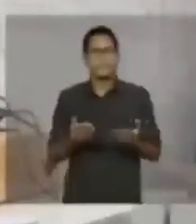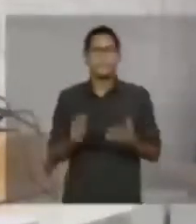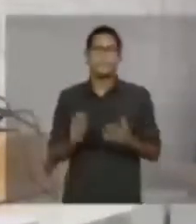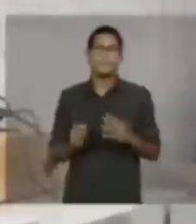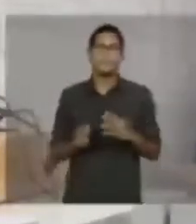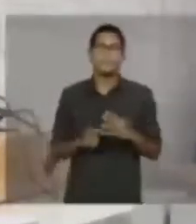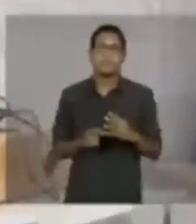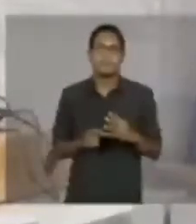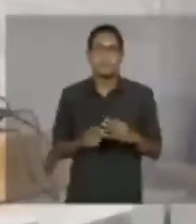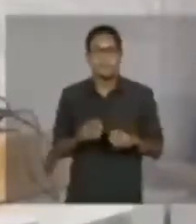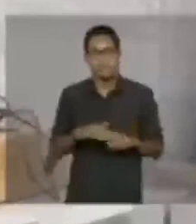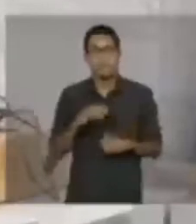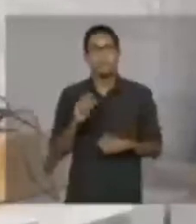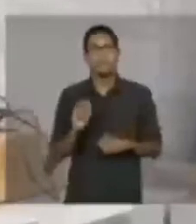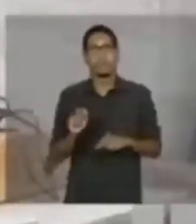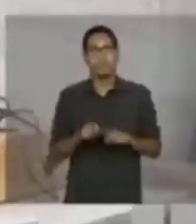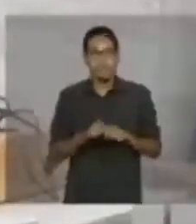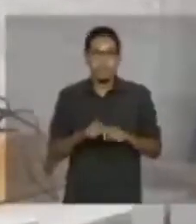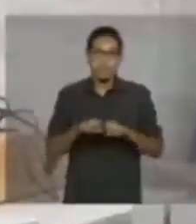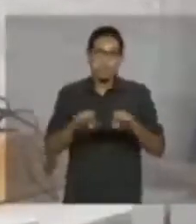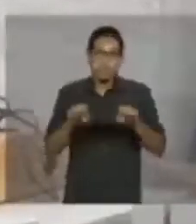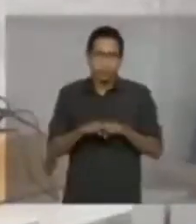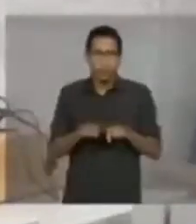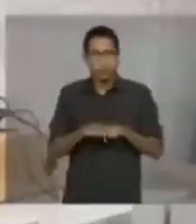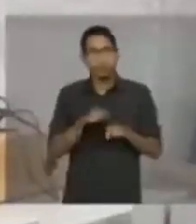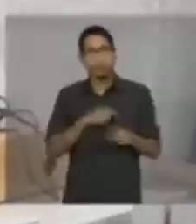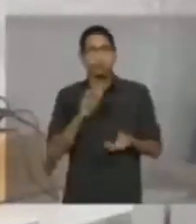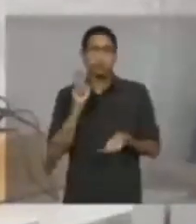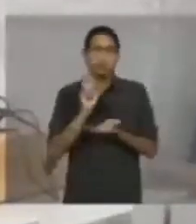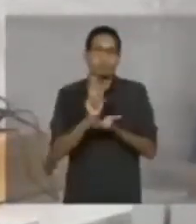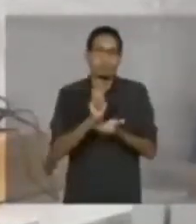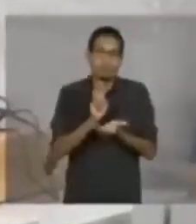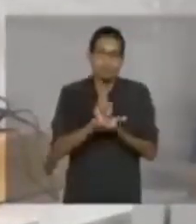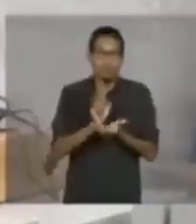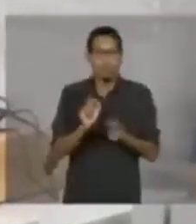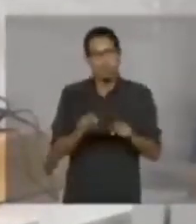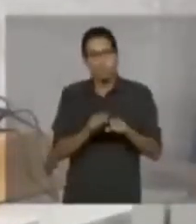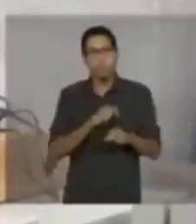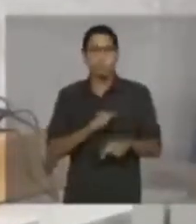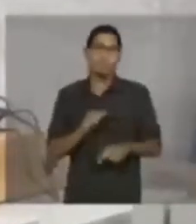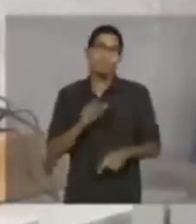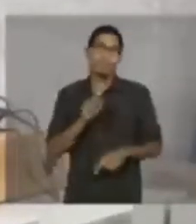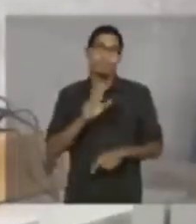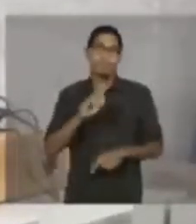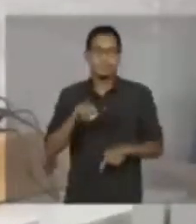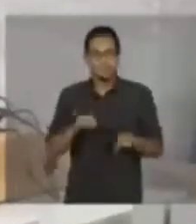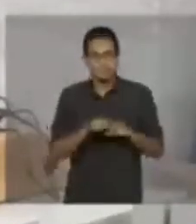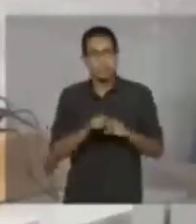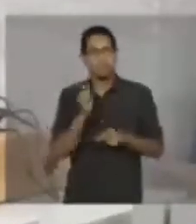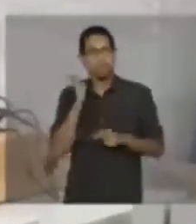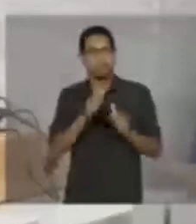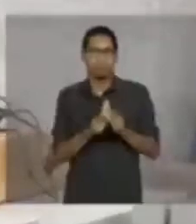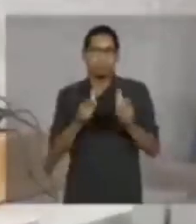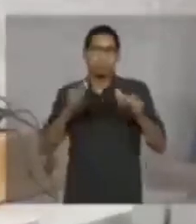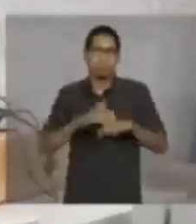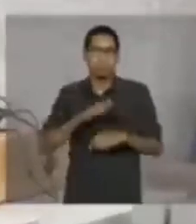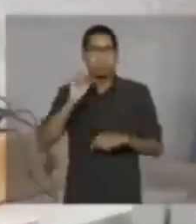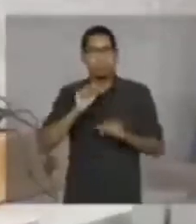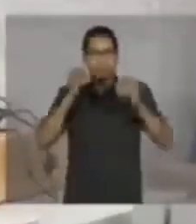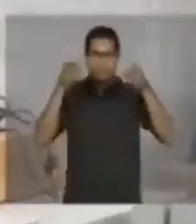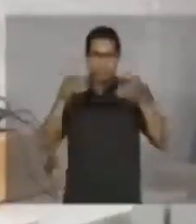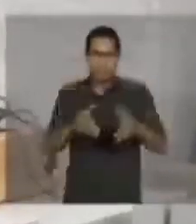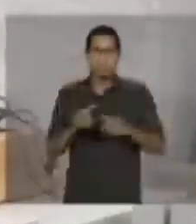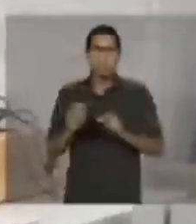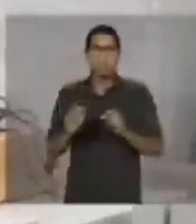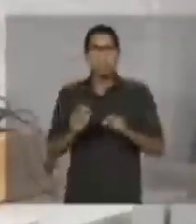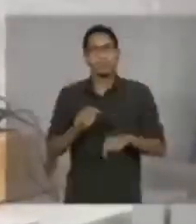para a estrutura dos conselhos tutelares, para a Guarda Civil Metropolitana aumentar seu efetivo e, em